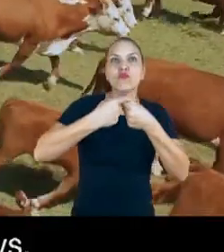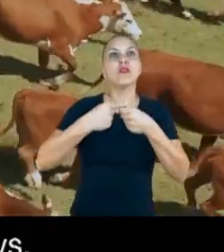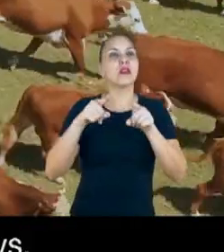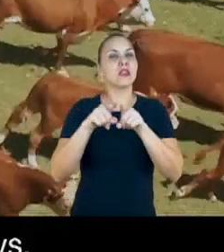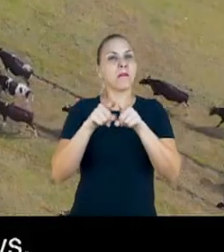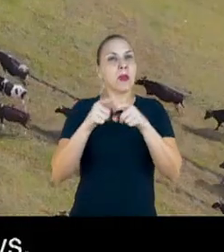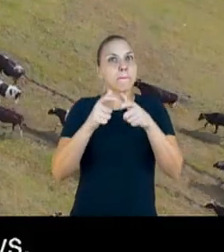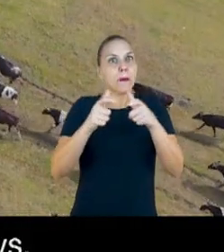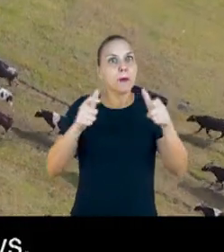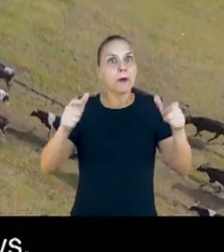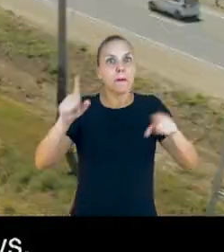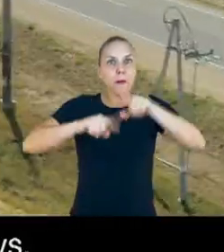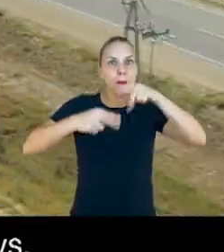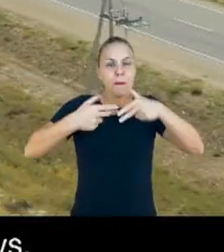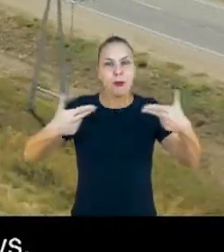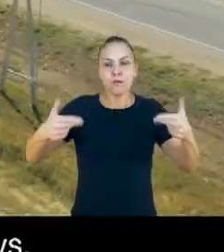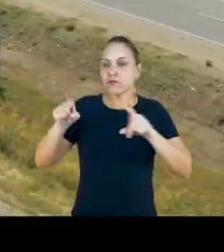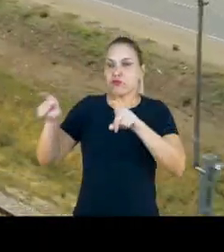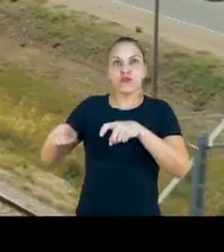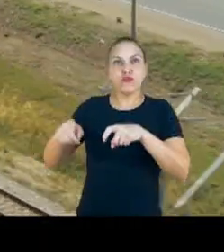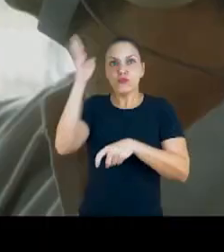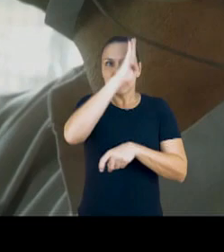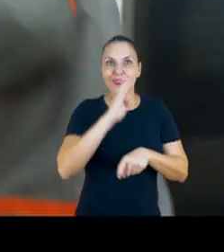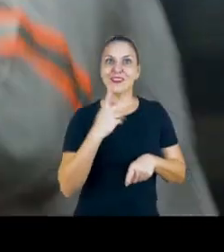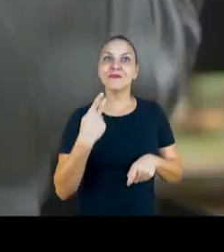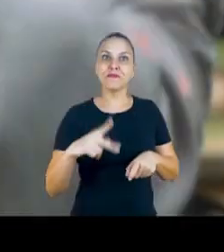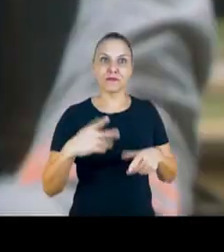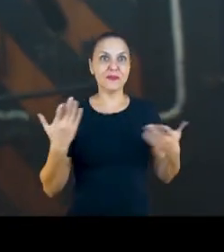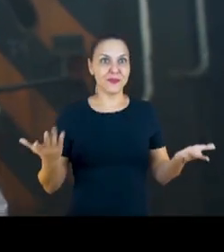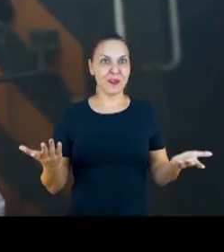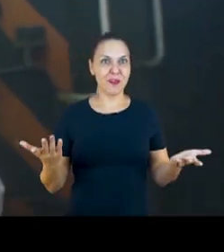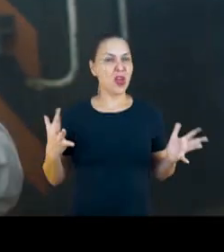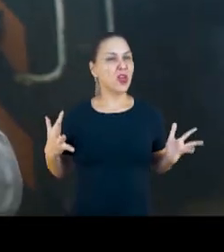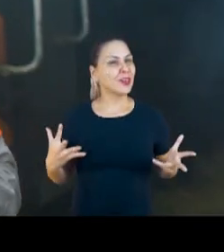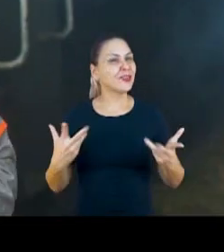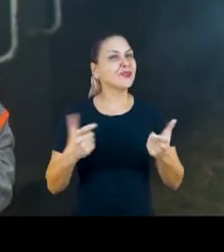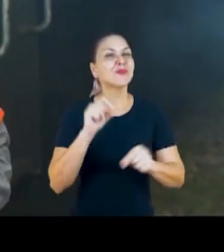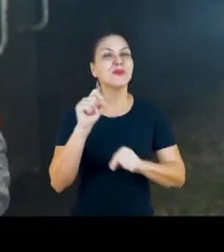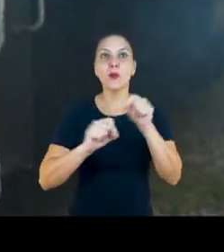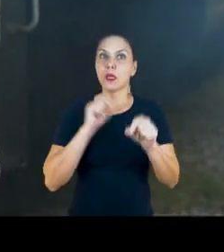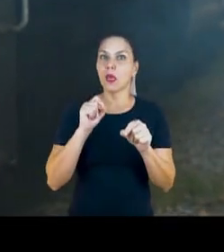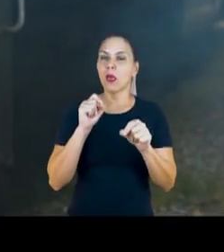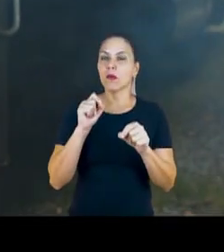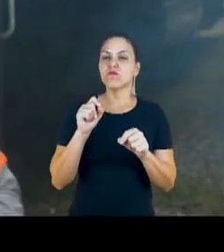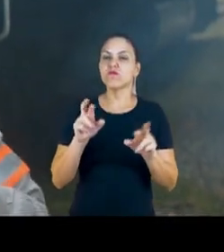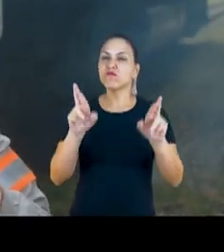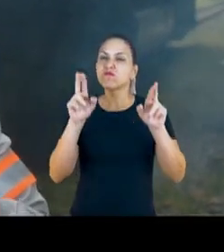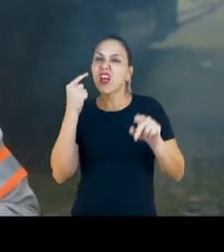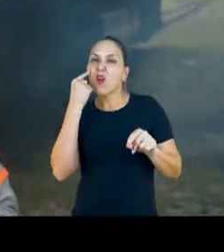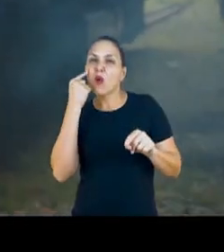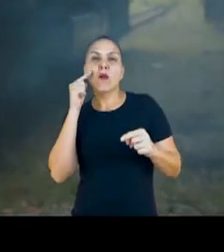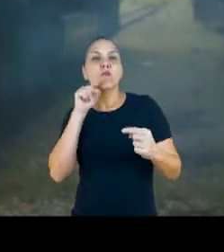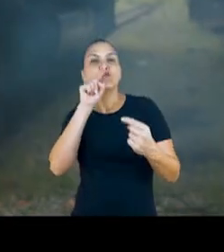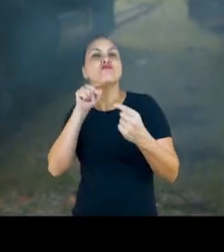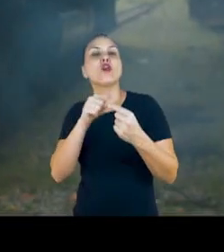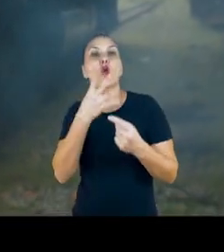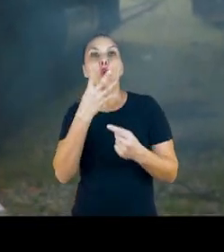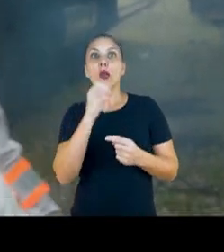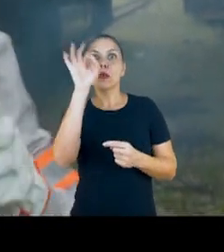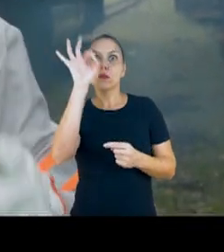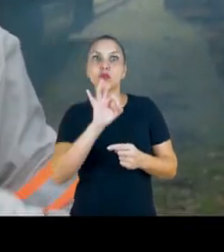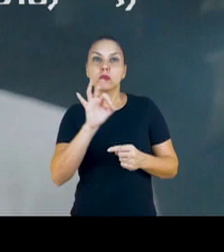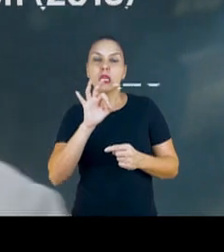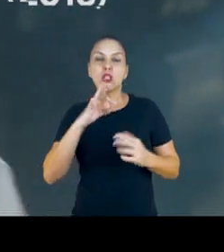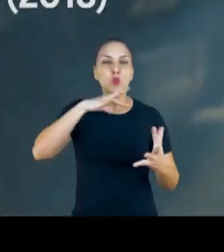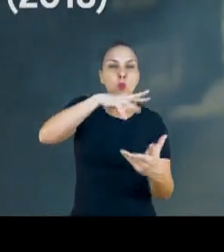ampliado a produção agropecuária nacional. E com tudo isso, A previsão é que 40% da produção global